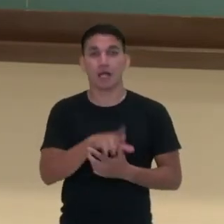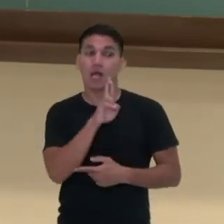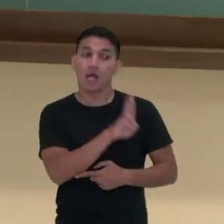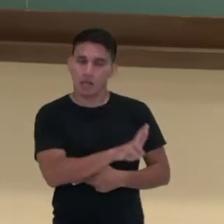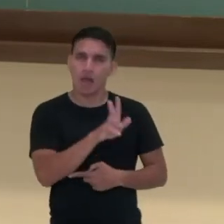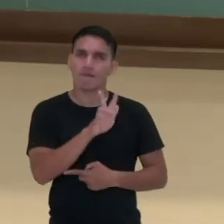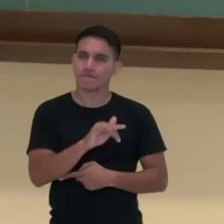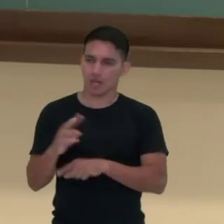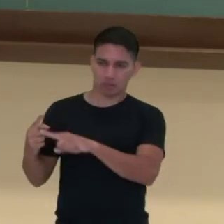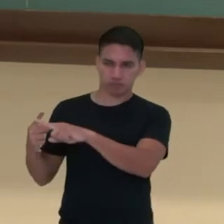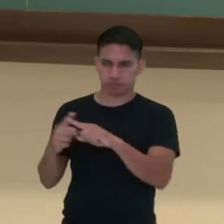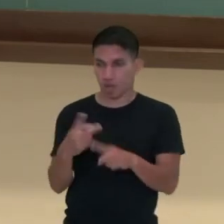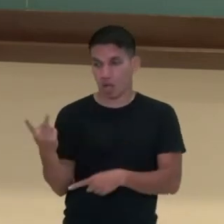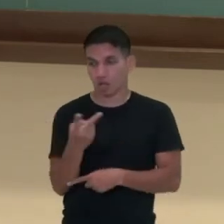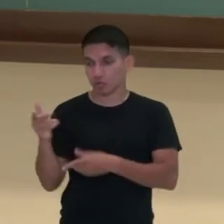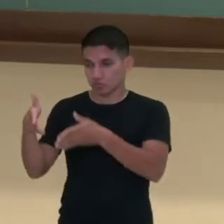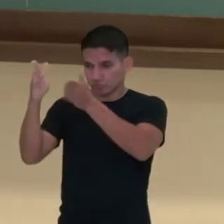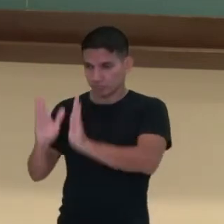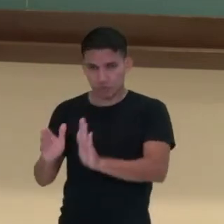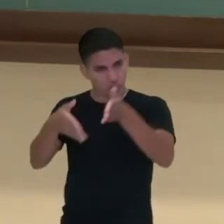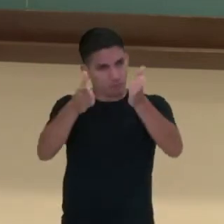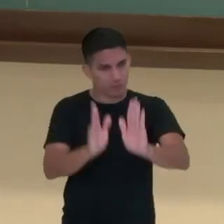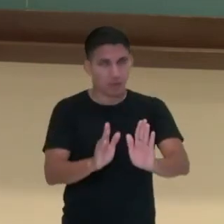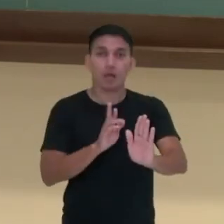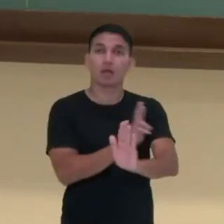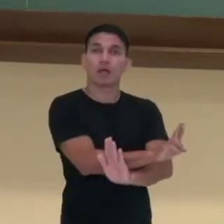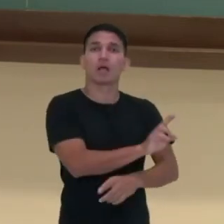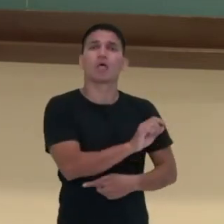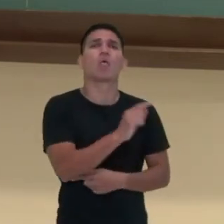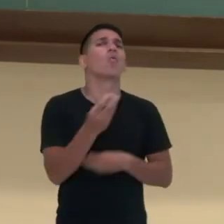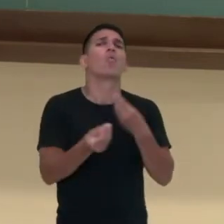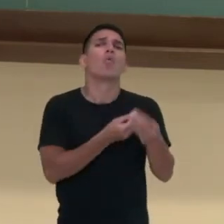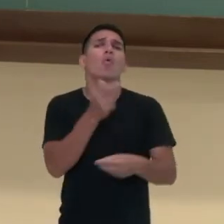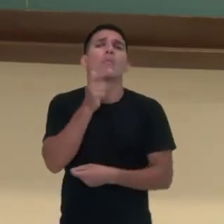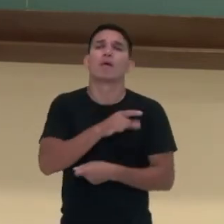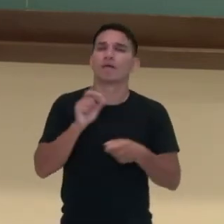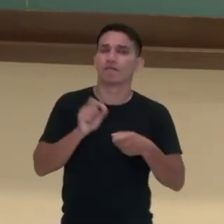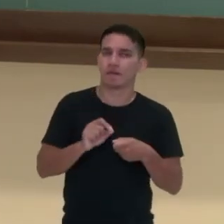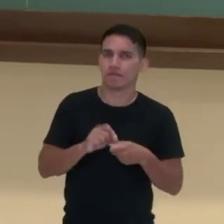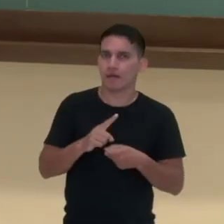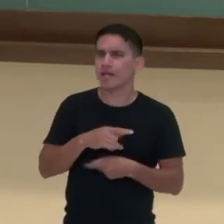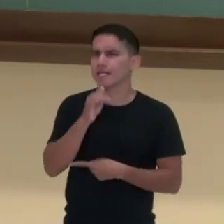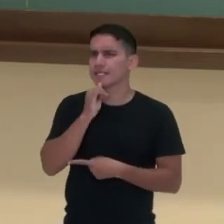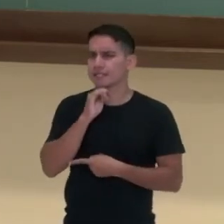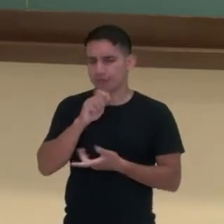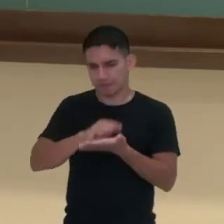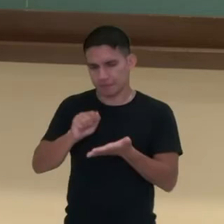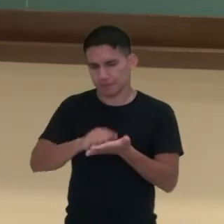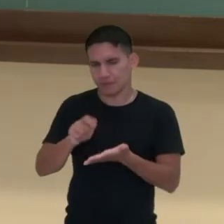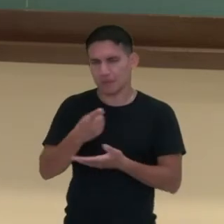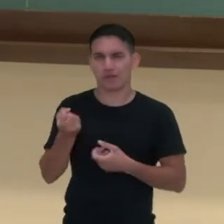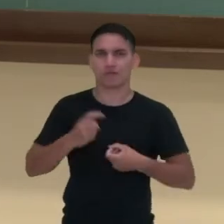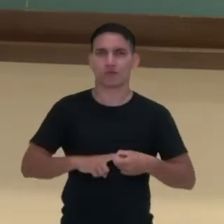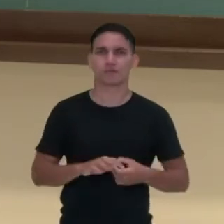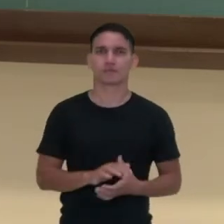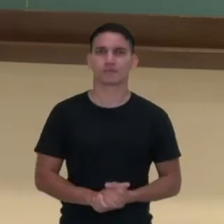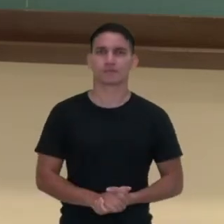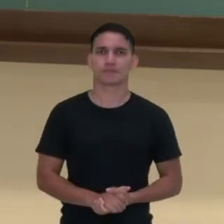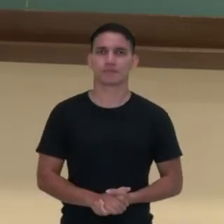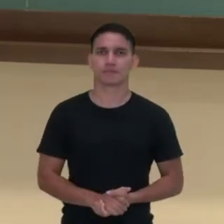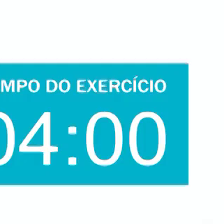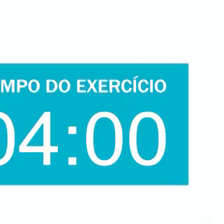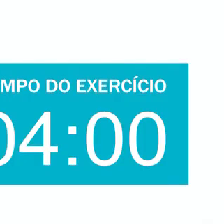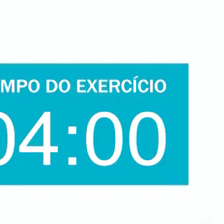fazer a multiplicação das duas matrizes. Então, tenta lembrar como que a professora realizou ali no exemplo, faça no seu caderno e já já a gente volta com a